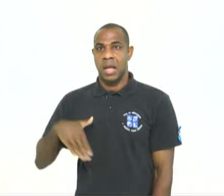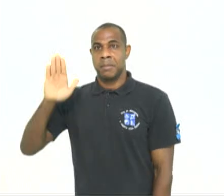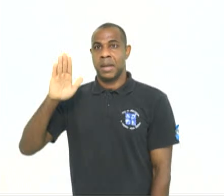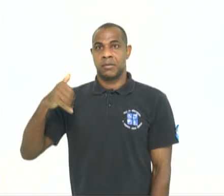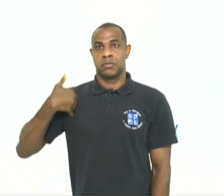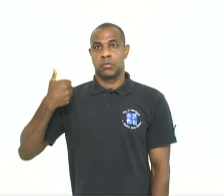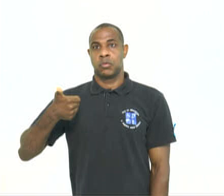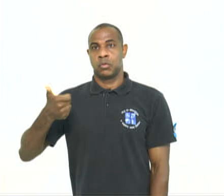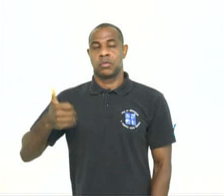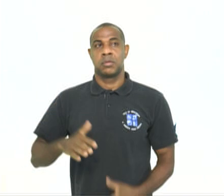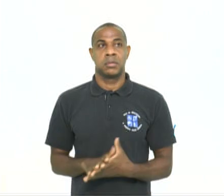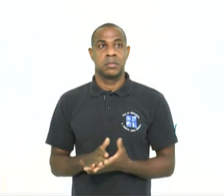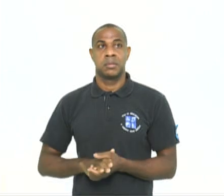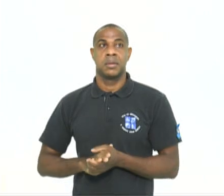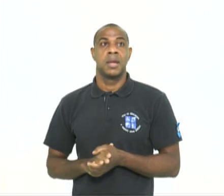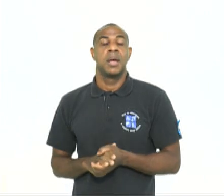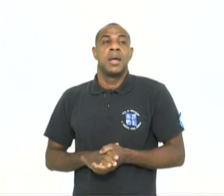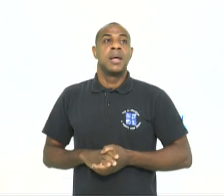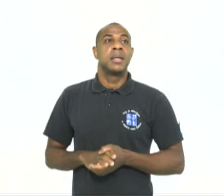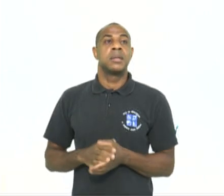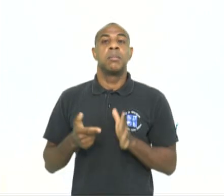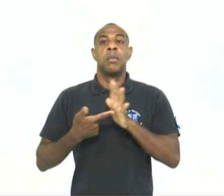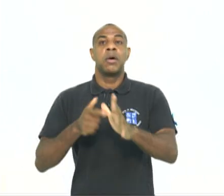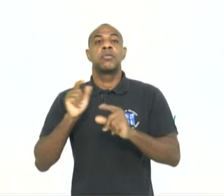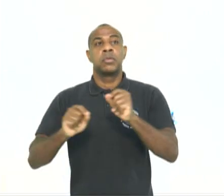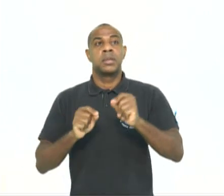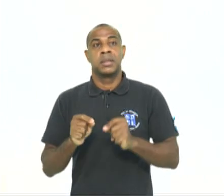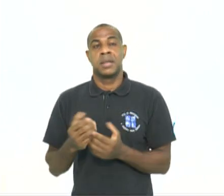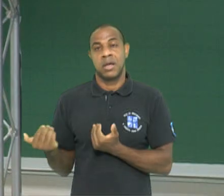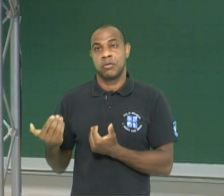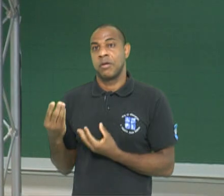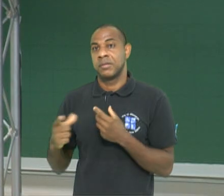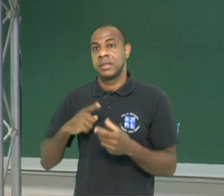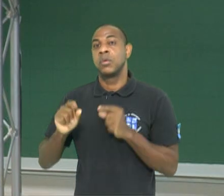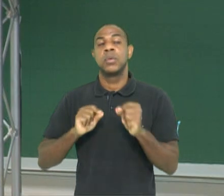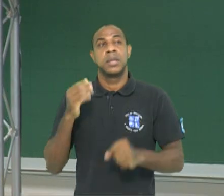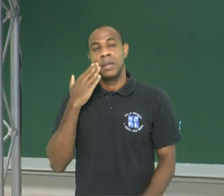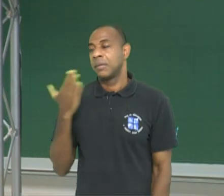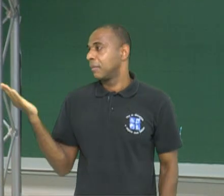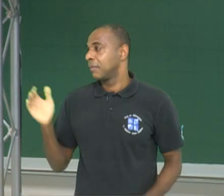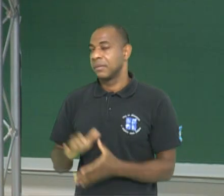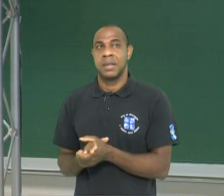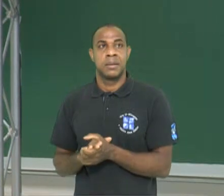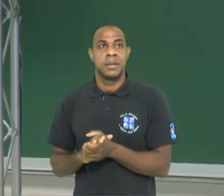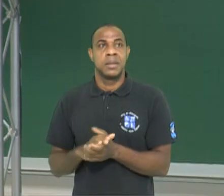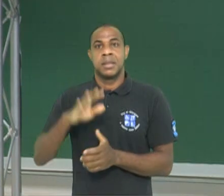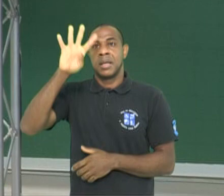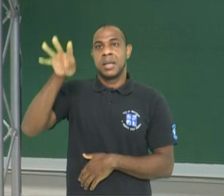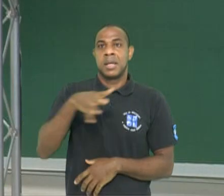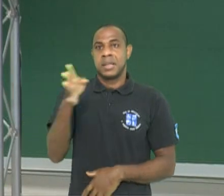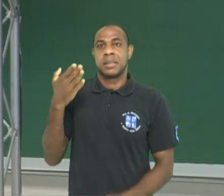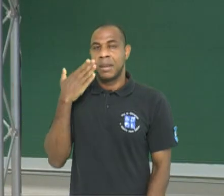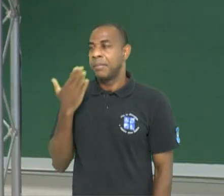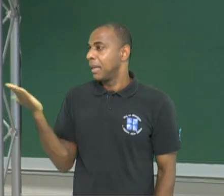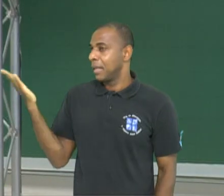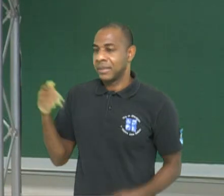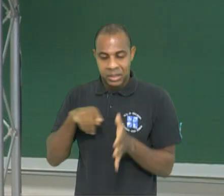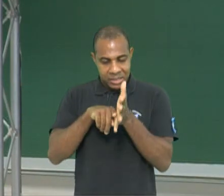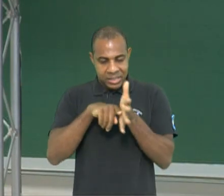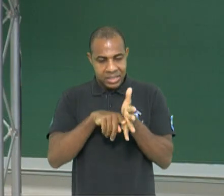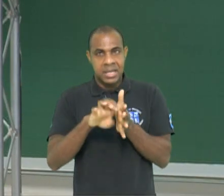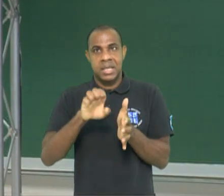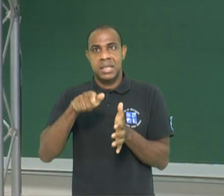que essa jovem deve apresentar. Aqui a gente tem a tabela de referência, né, o exame dela, tudo